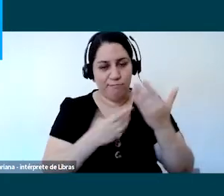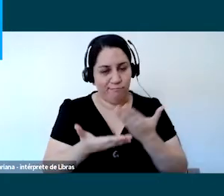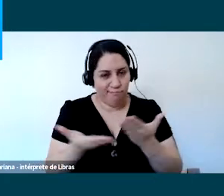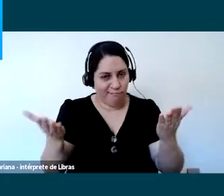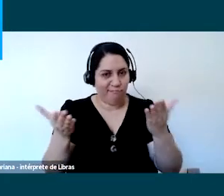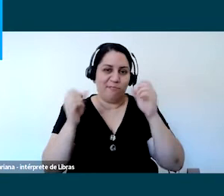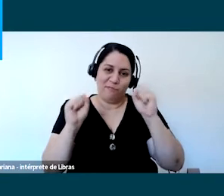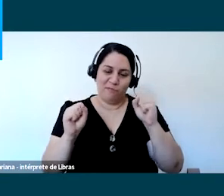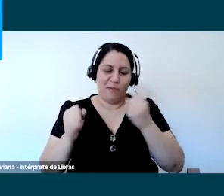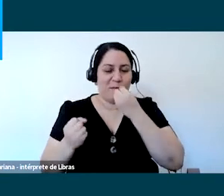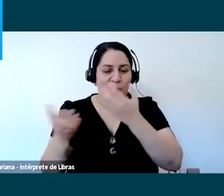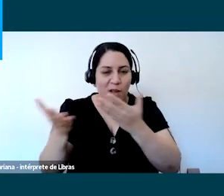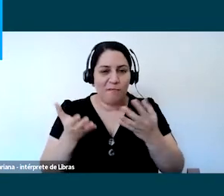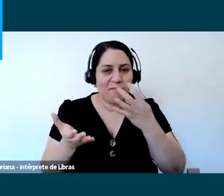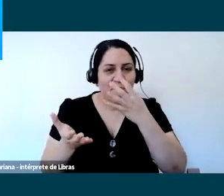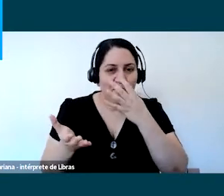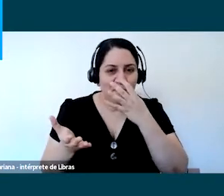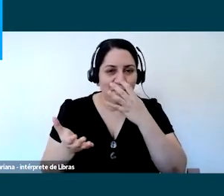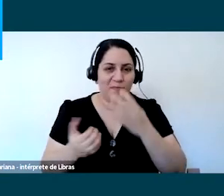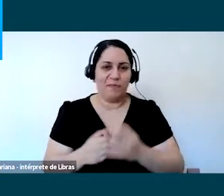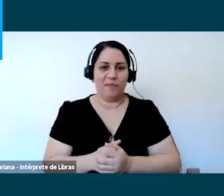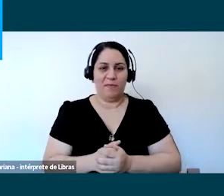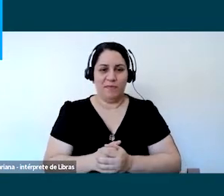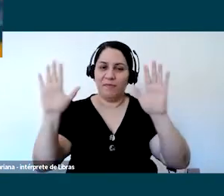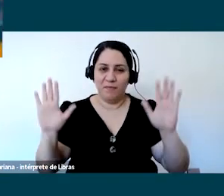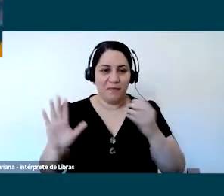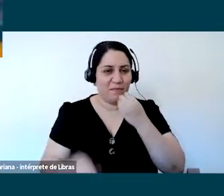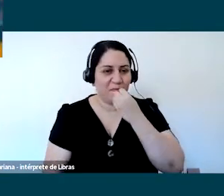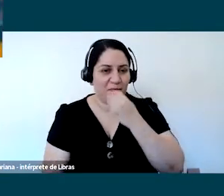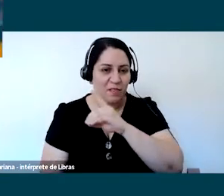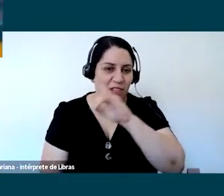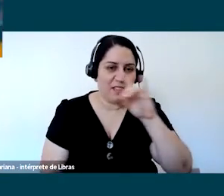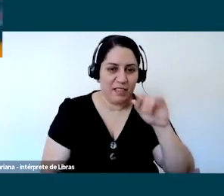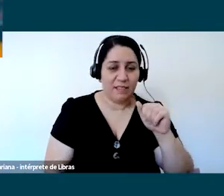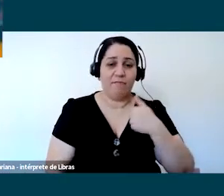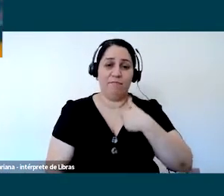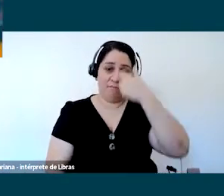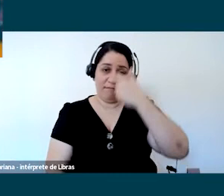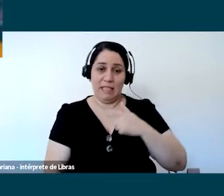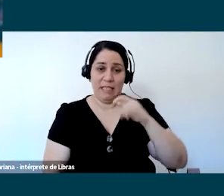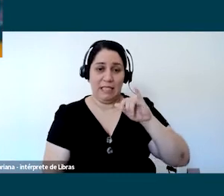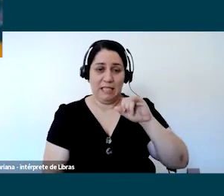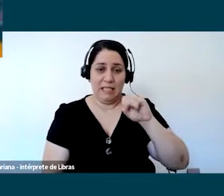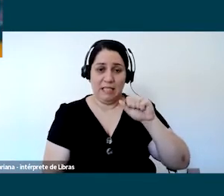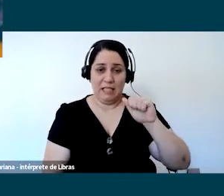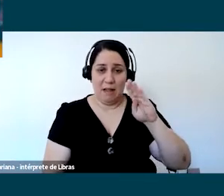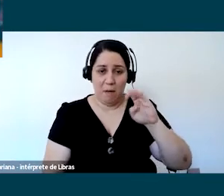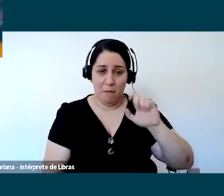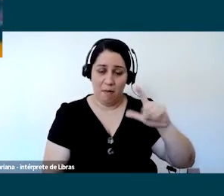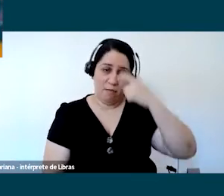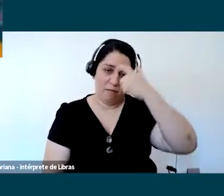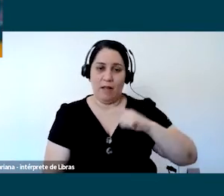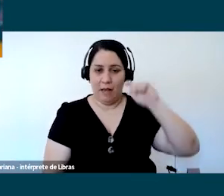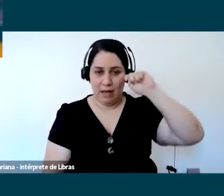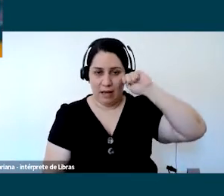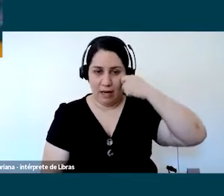Tech EdCo é de vocês. Uma ótima sessão, pessoal. Olá, pessoal, bom dia. Eu sou a Isabel, eu